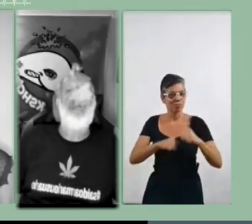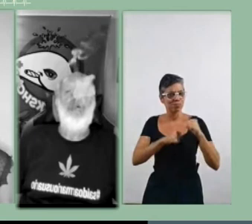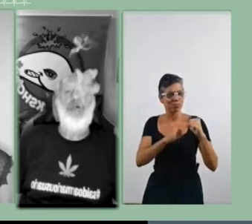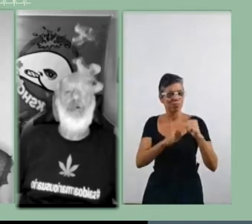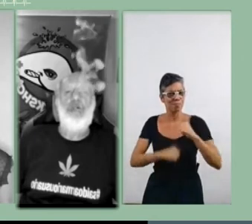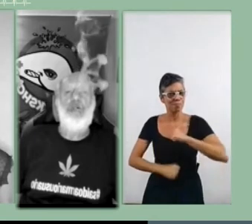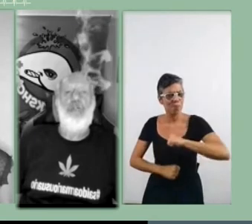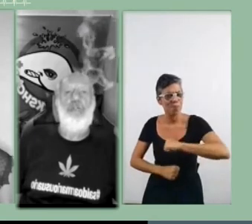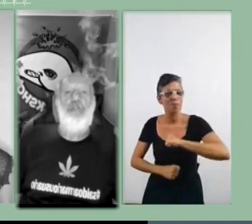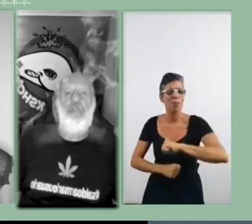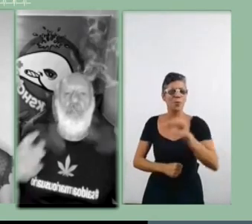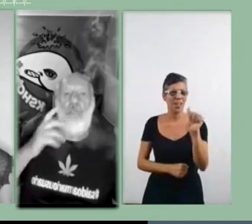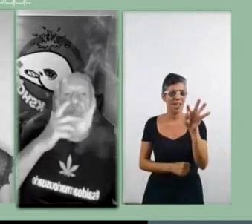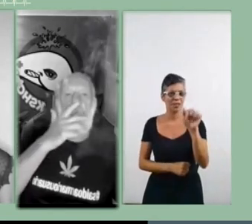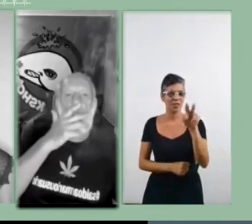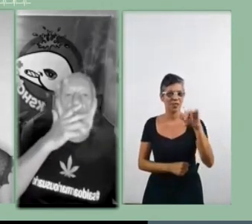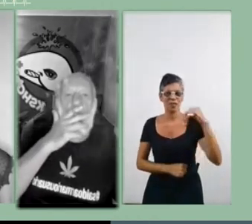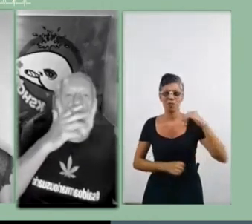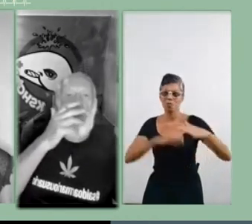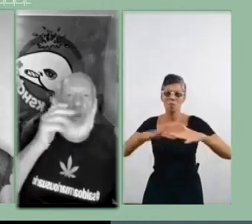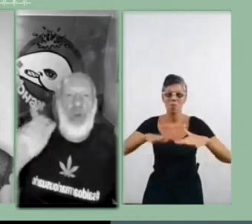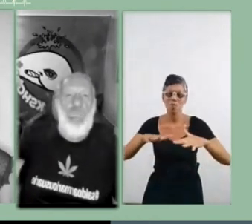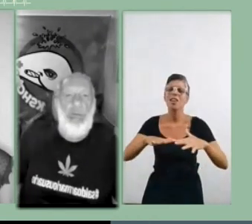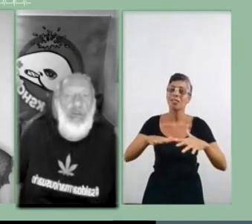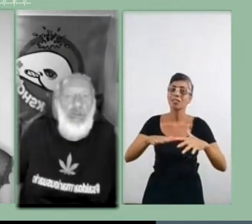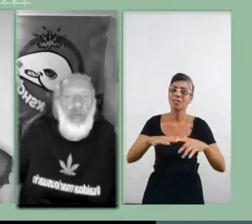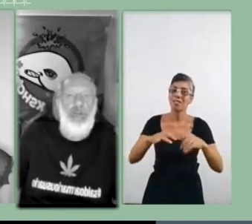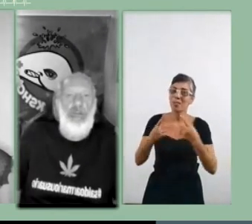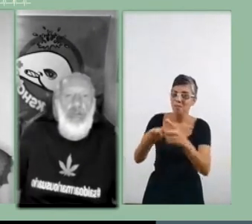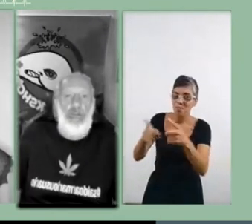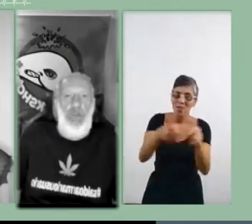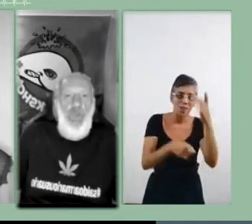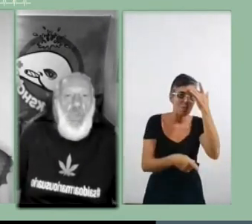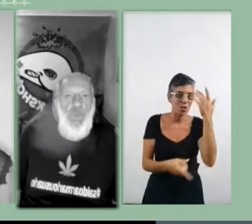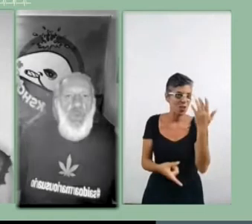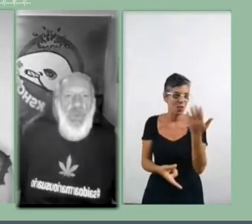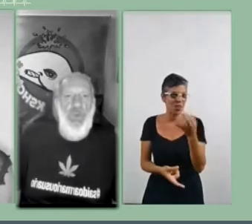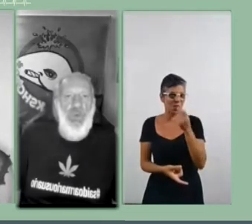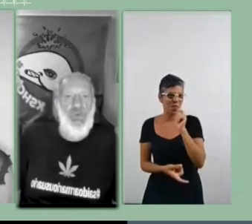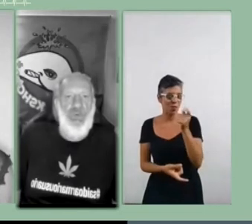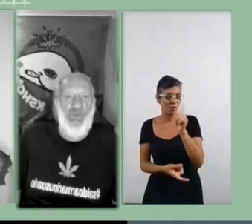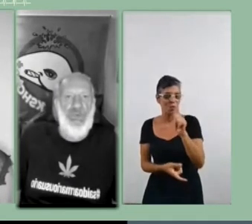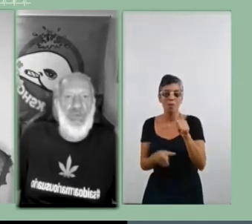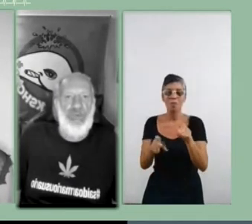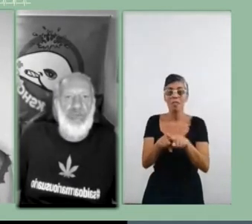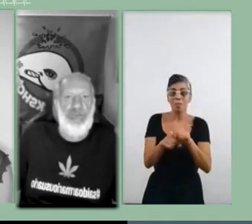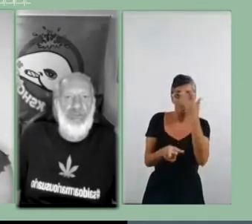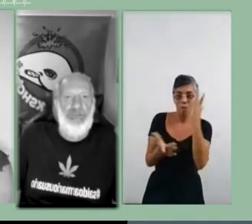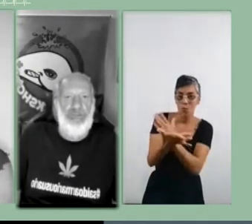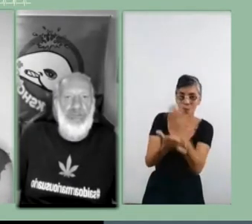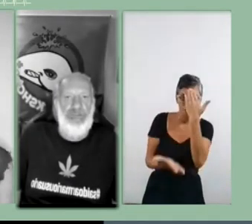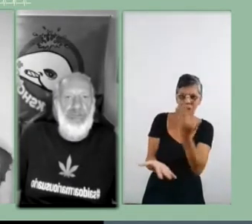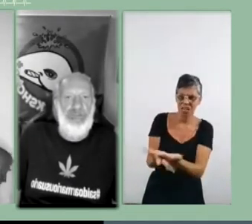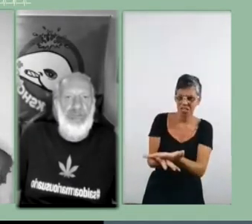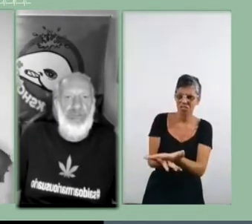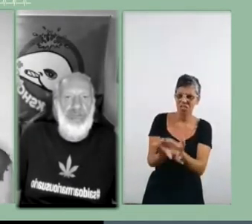agora, agride muito quem não fuma e quem não acredita no poder curativo da maconha. Fumar, acender um beck